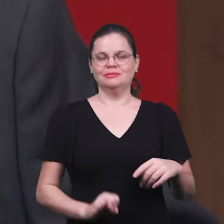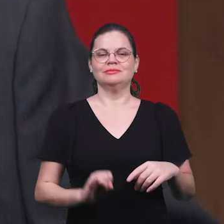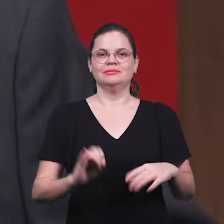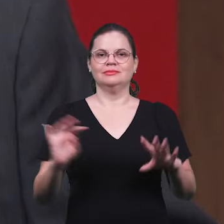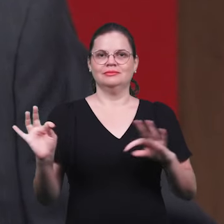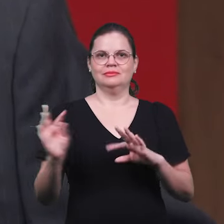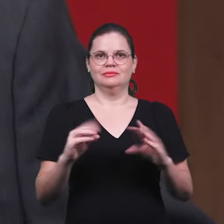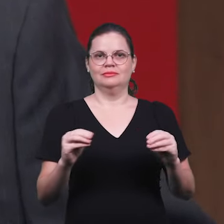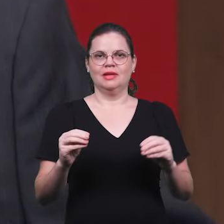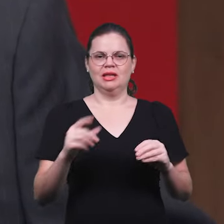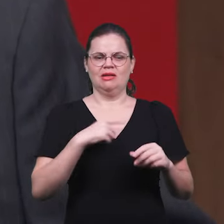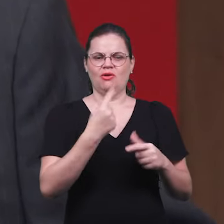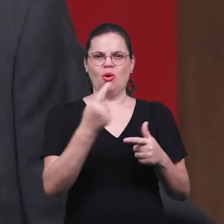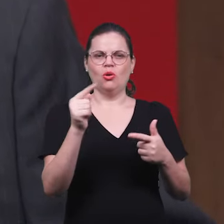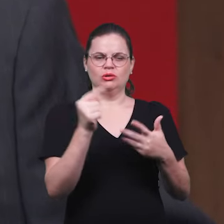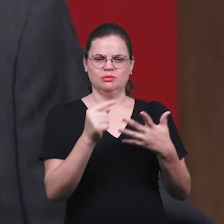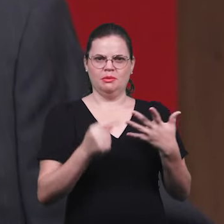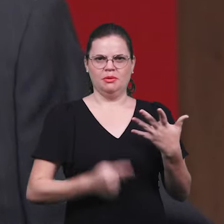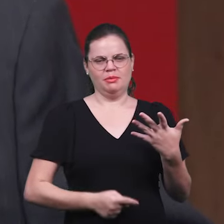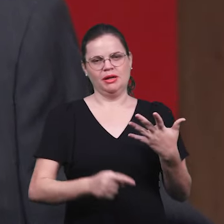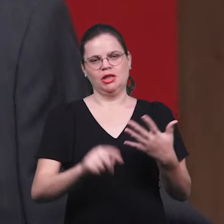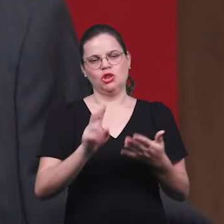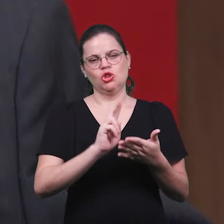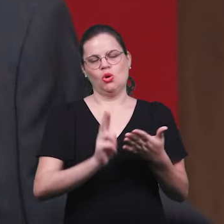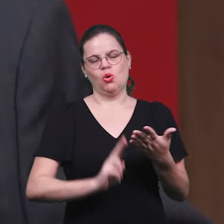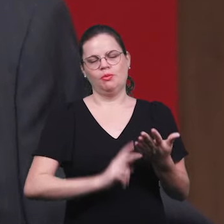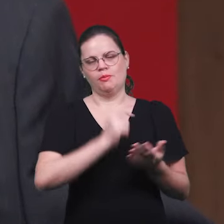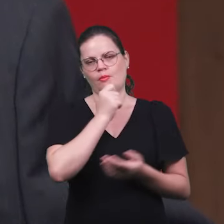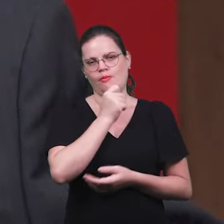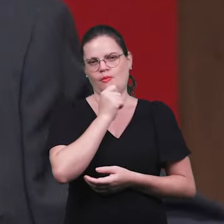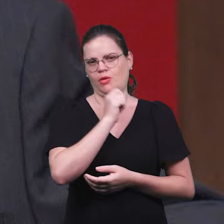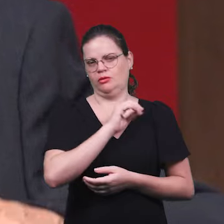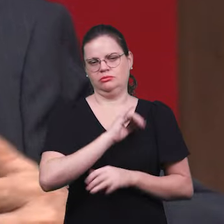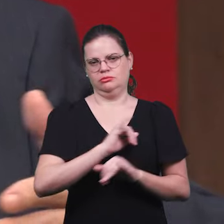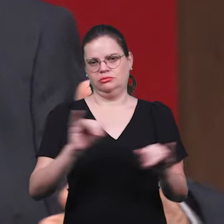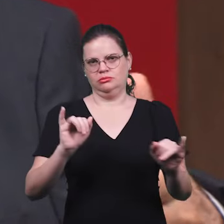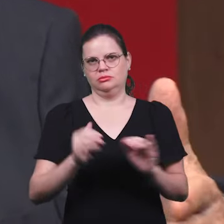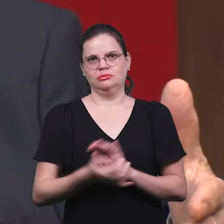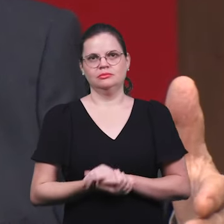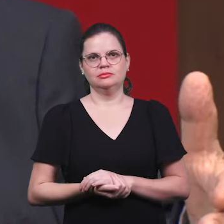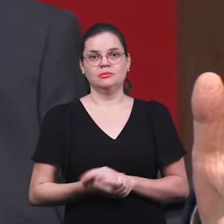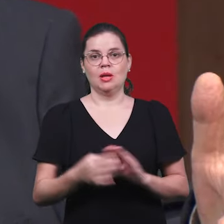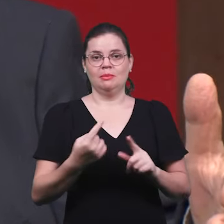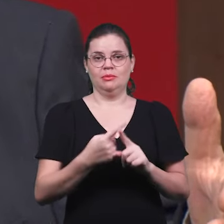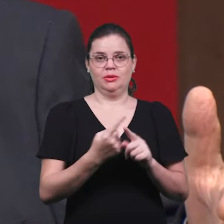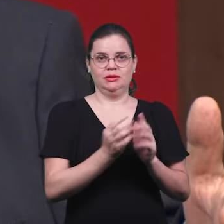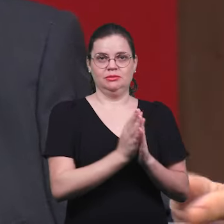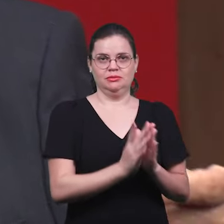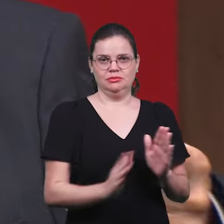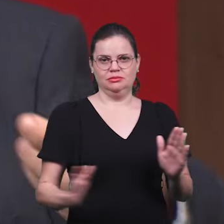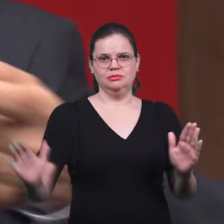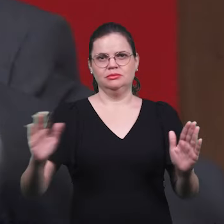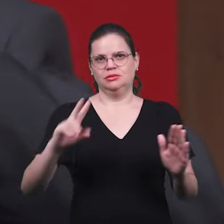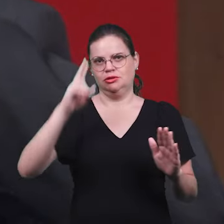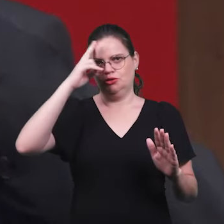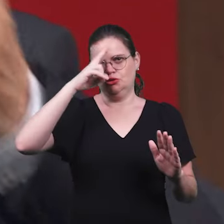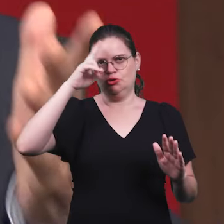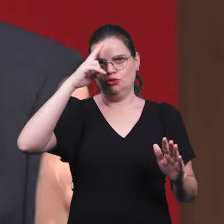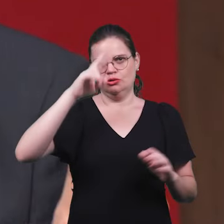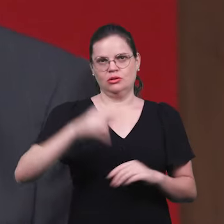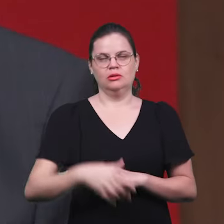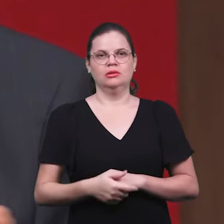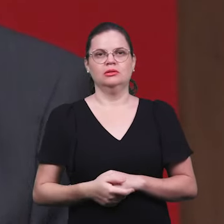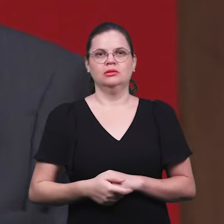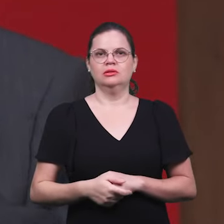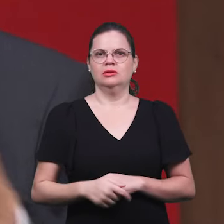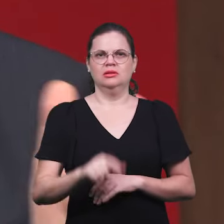chegamos a citar o nome deles, né, pastor Serlon, pastor Luiz Eugênio, ao longo da história, inúmeros. Porque